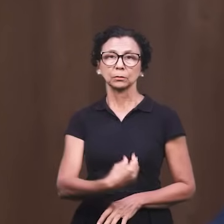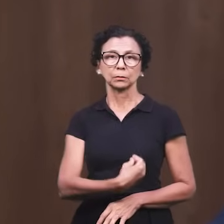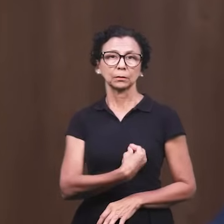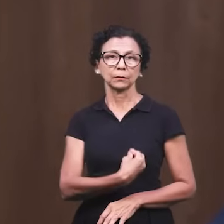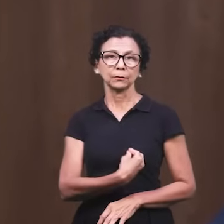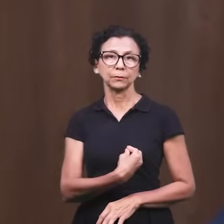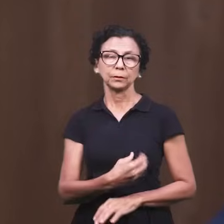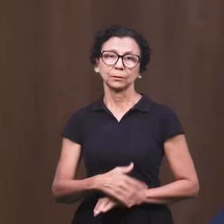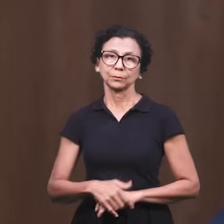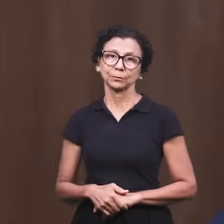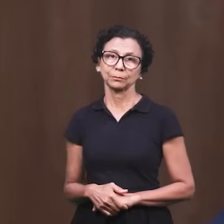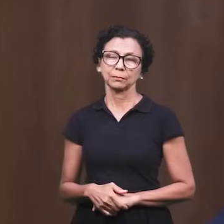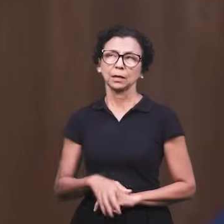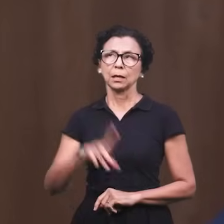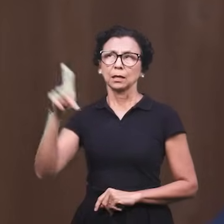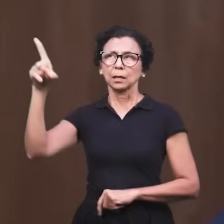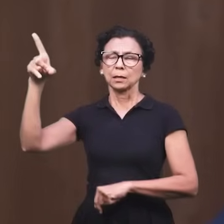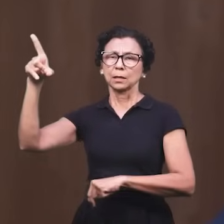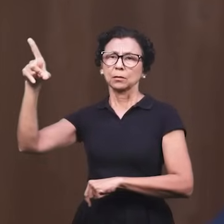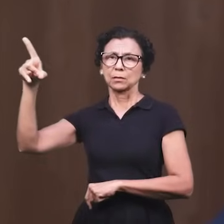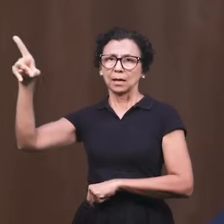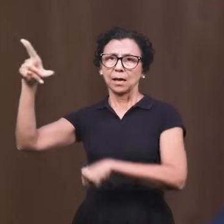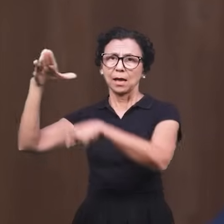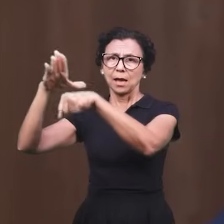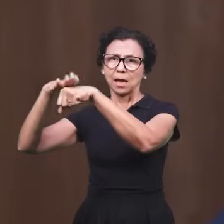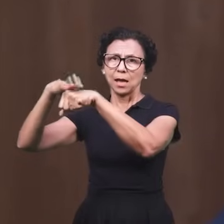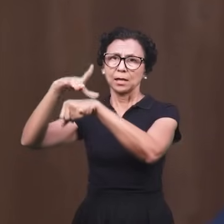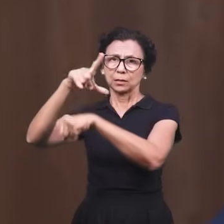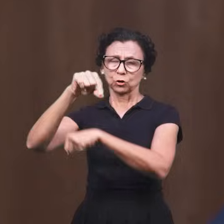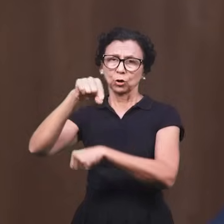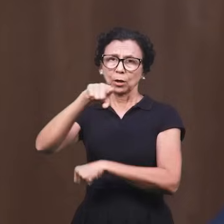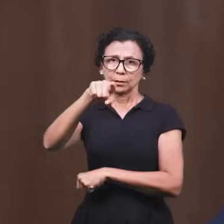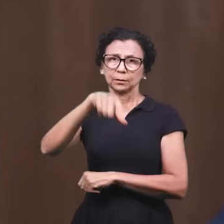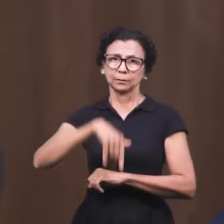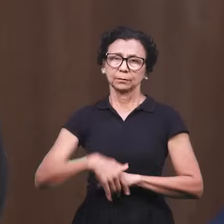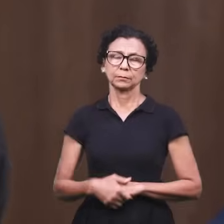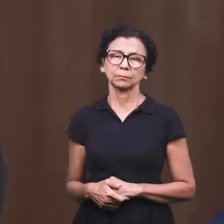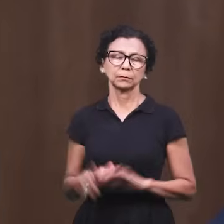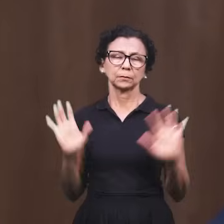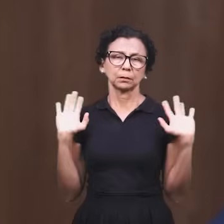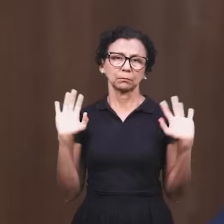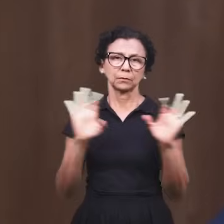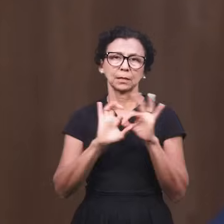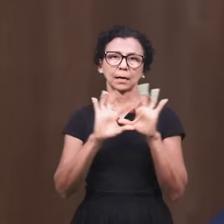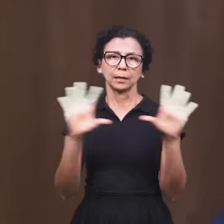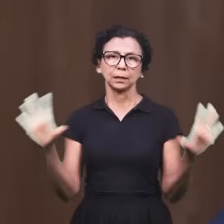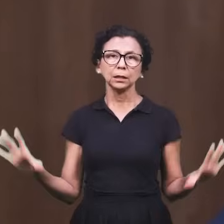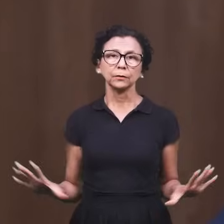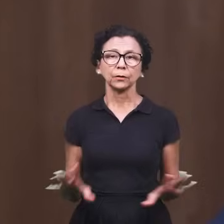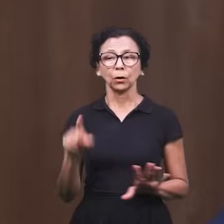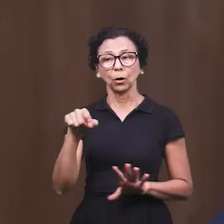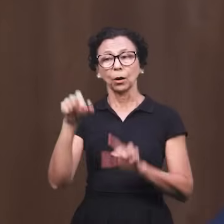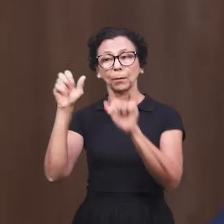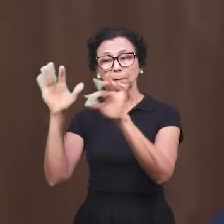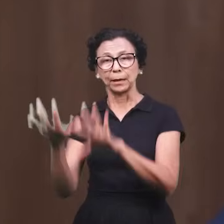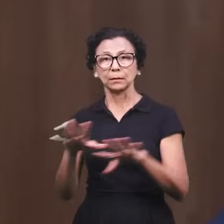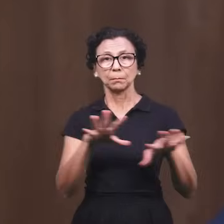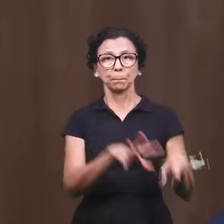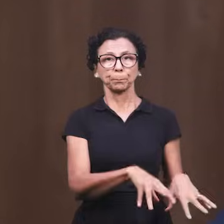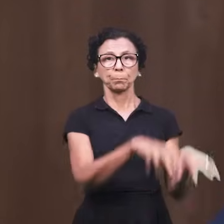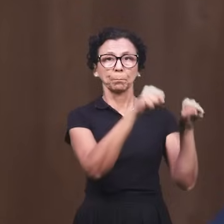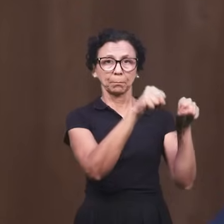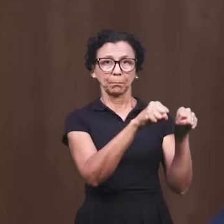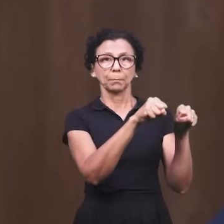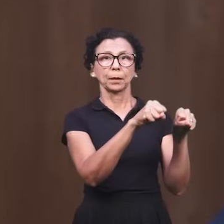vivas. Mas Deus não faz a escolha por você, é você que escolhe. Deus só diz, isso aqui é bênção, isso aqui é maldição. Então, todas as